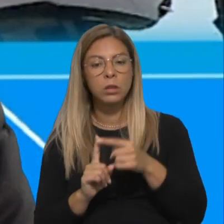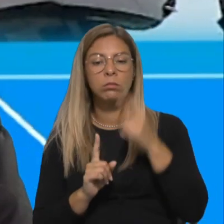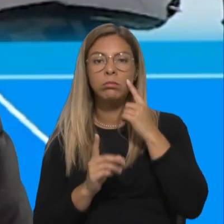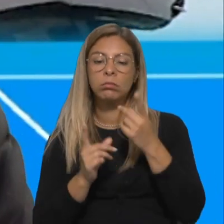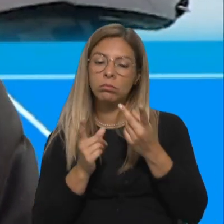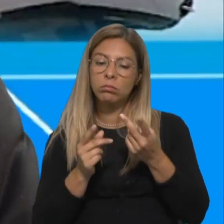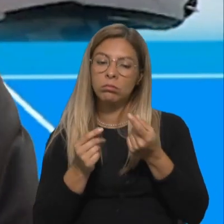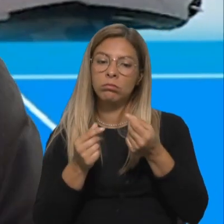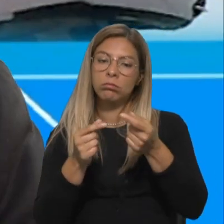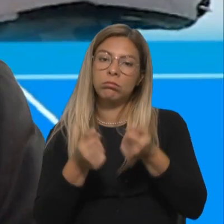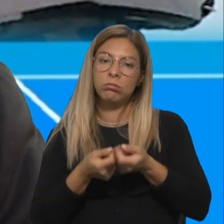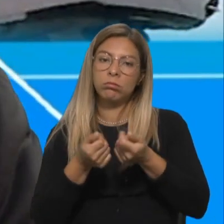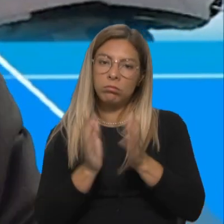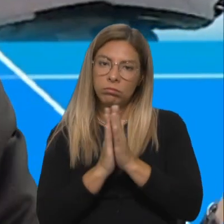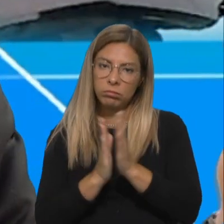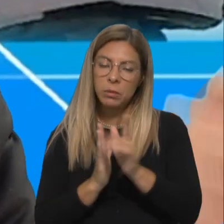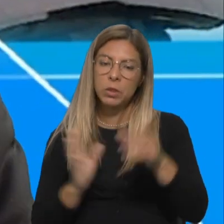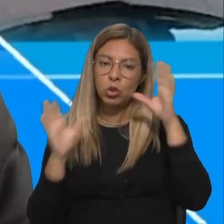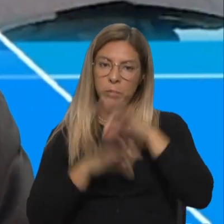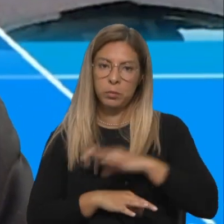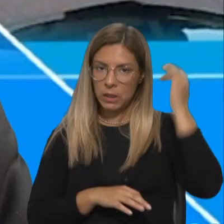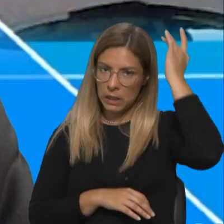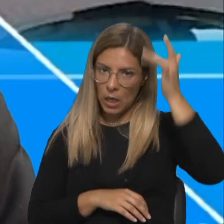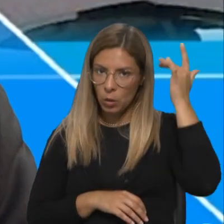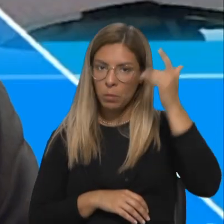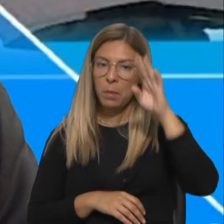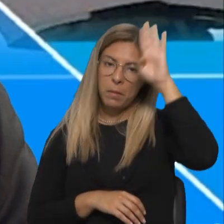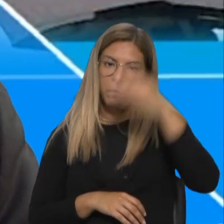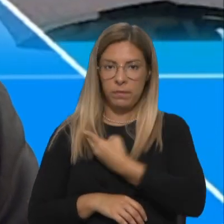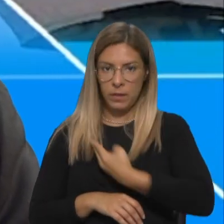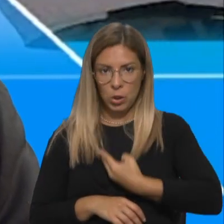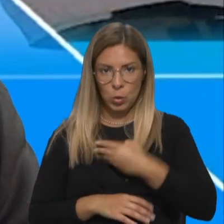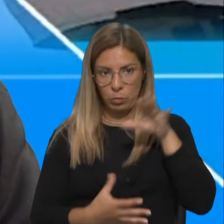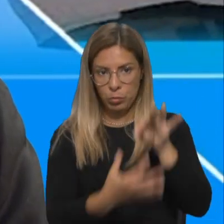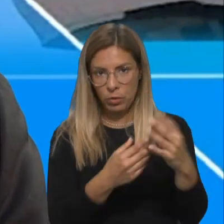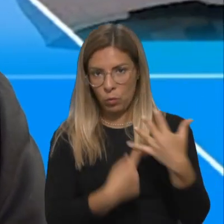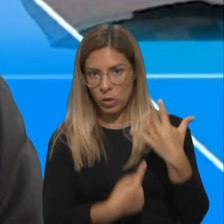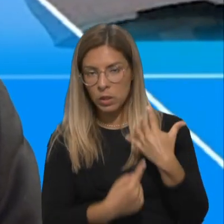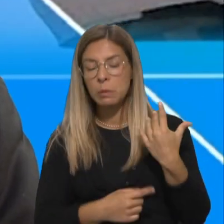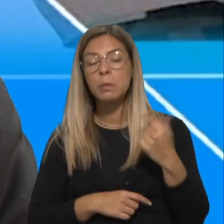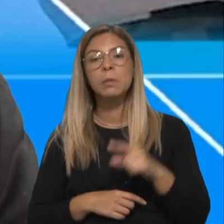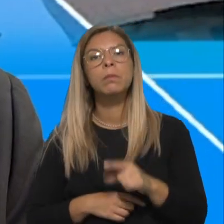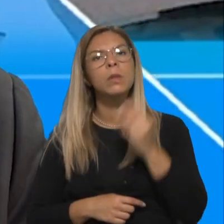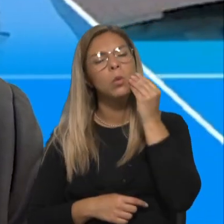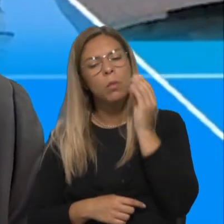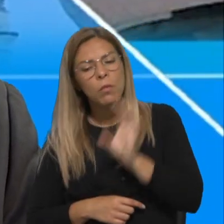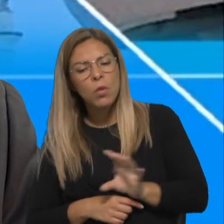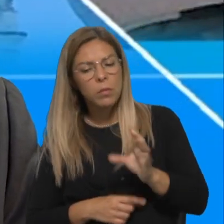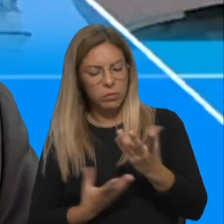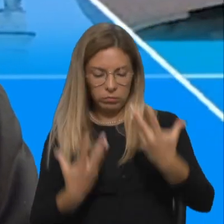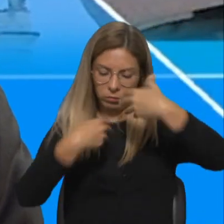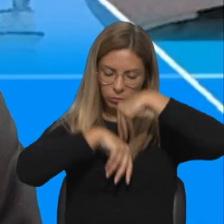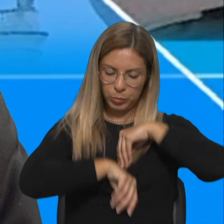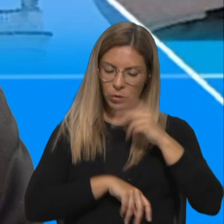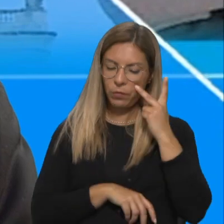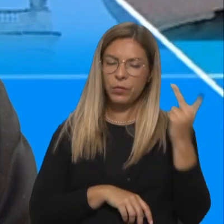estamos a rezar as catequeses do Papa sobre o Espírito Santo, Papa Francisco, tentando perceber como é que aquilo entra na nossa vida e o que é que podemos